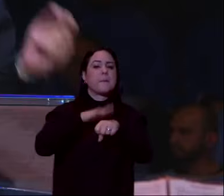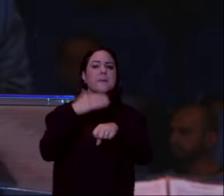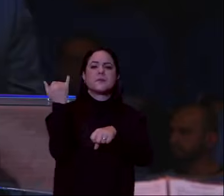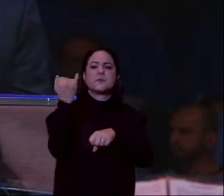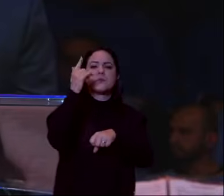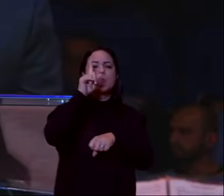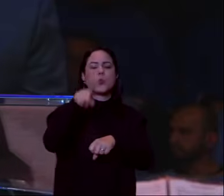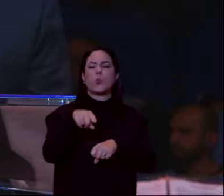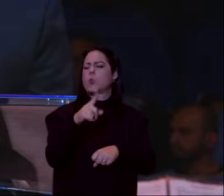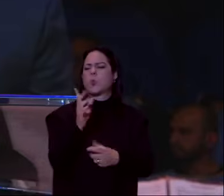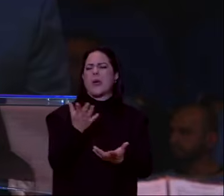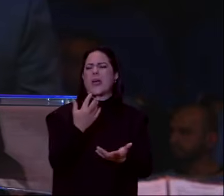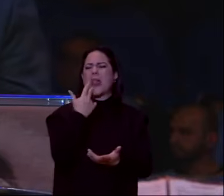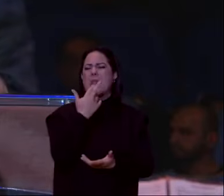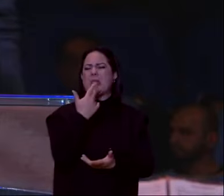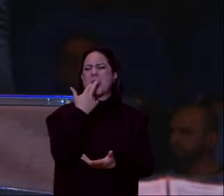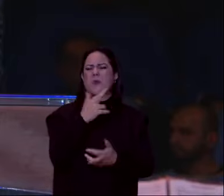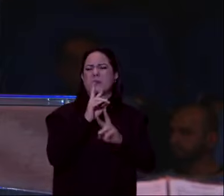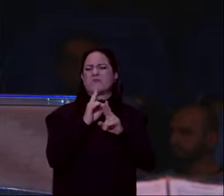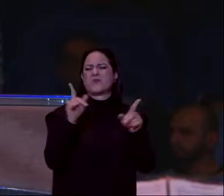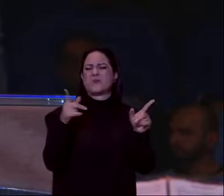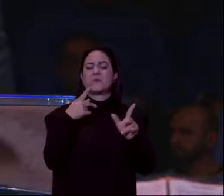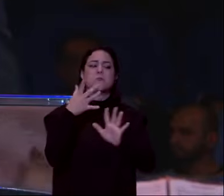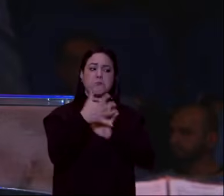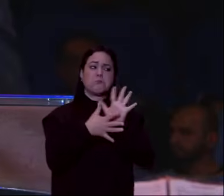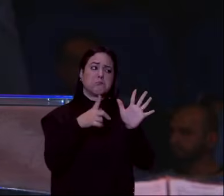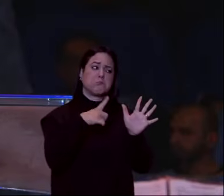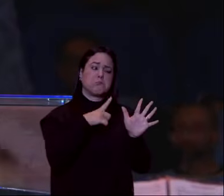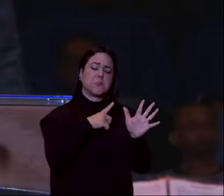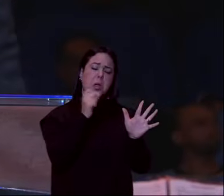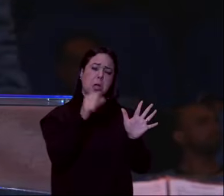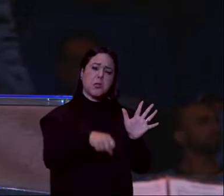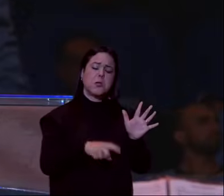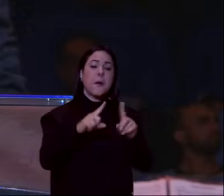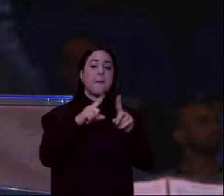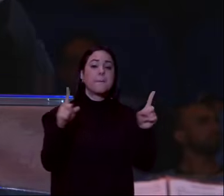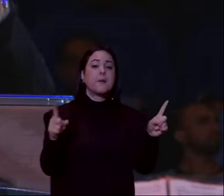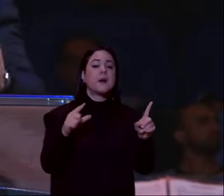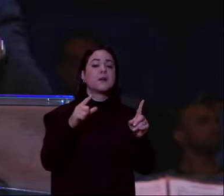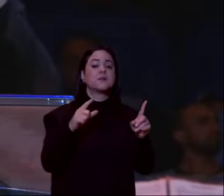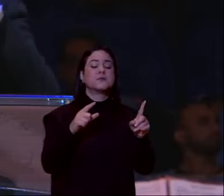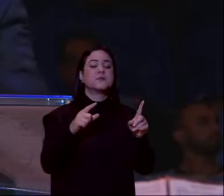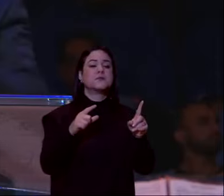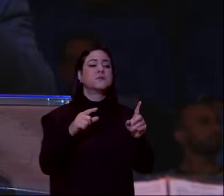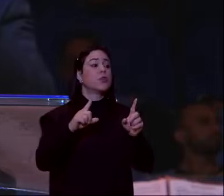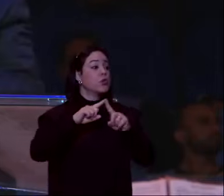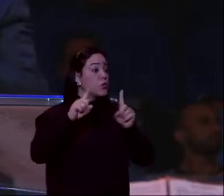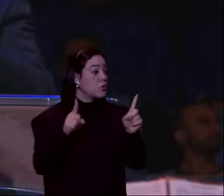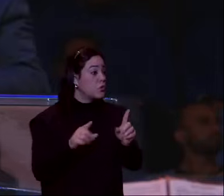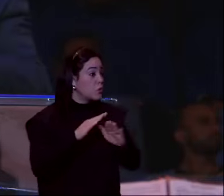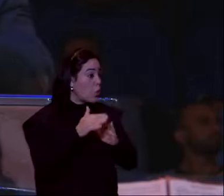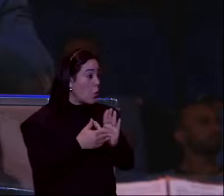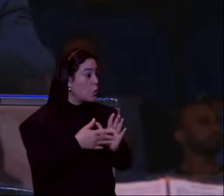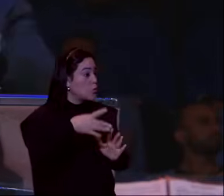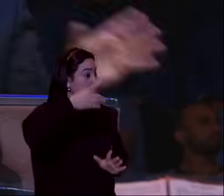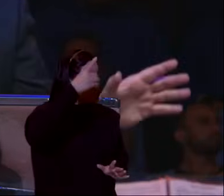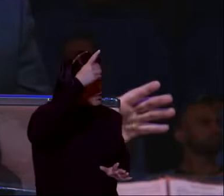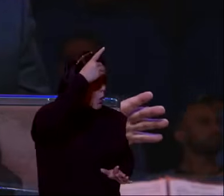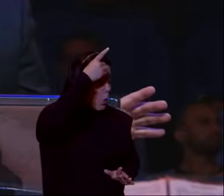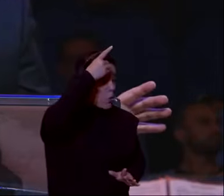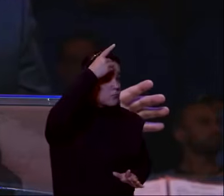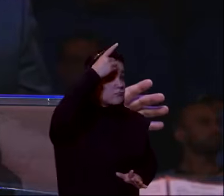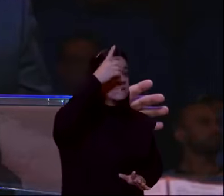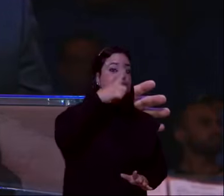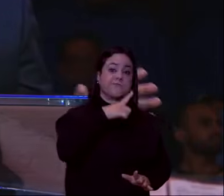uma experiência transcendente, ainda que ela exista no Senhor. E todos os dons do Espírito que estão na Bíblia estão